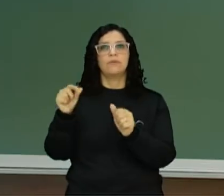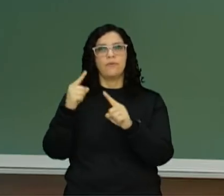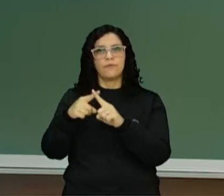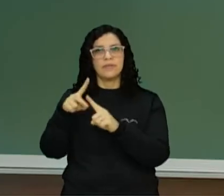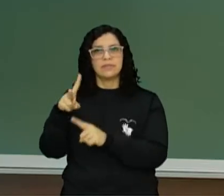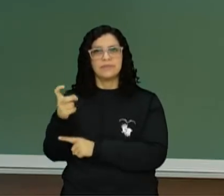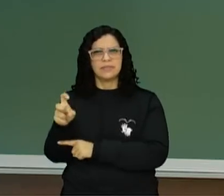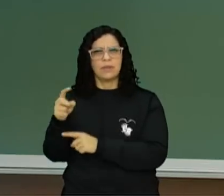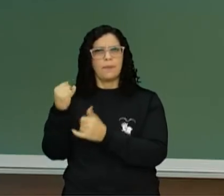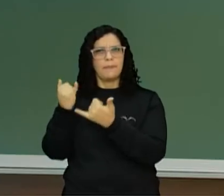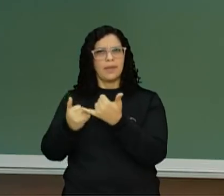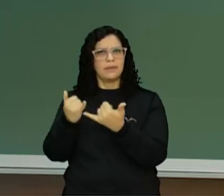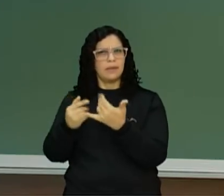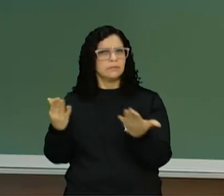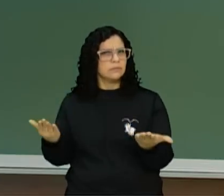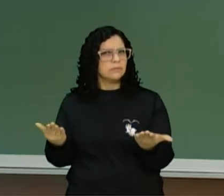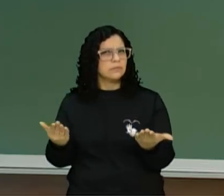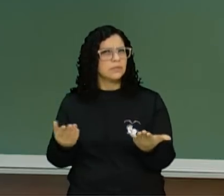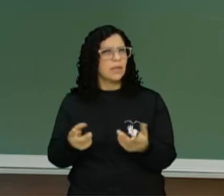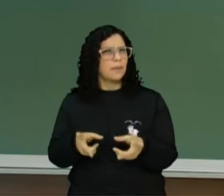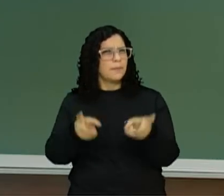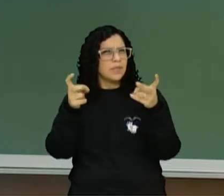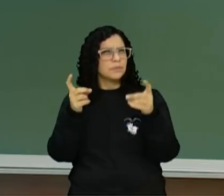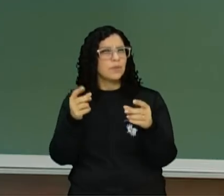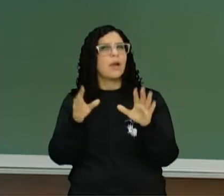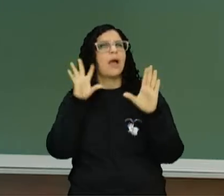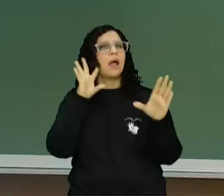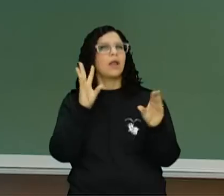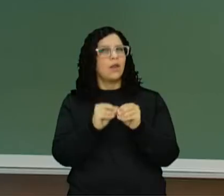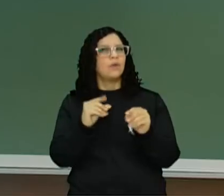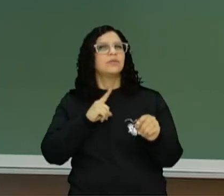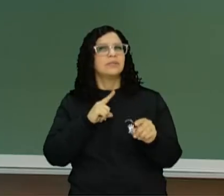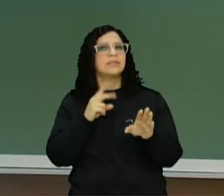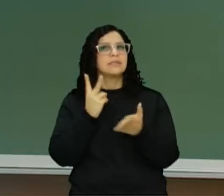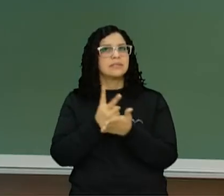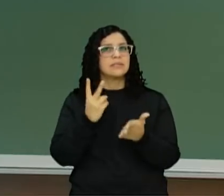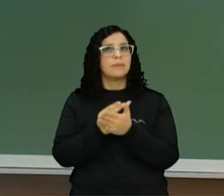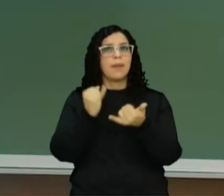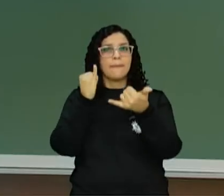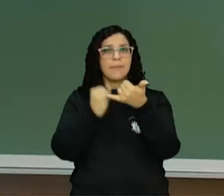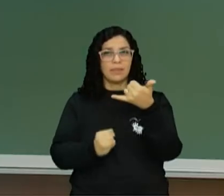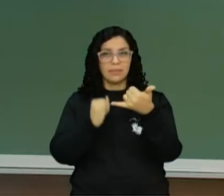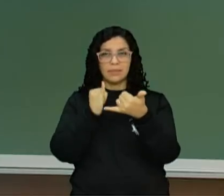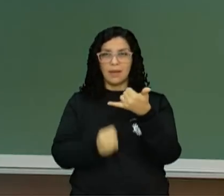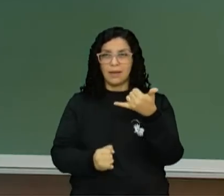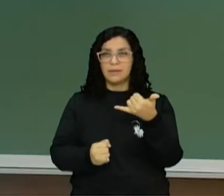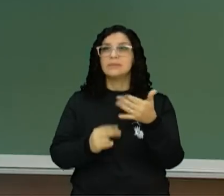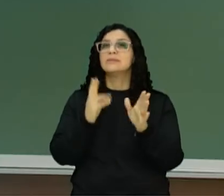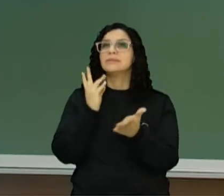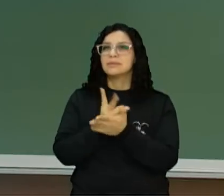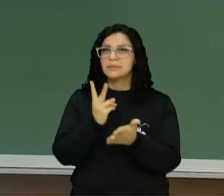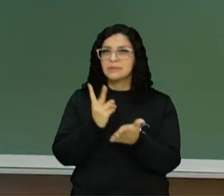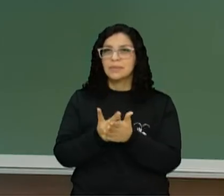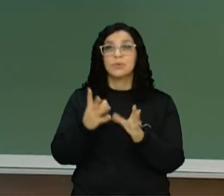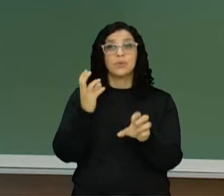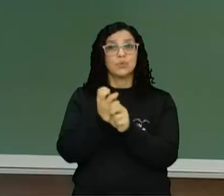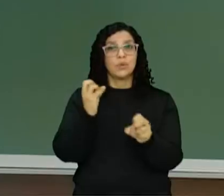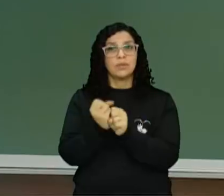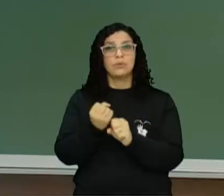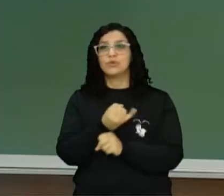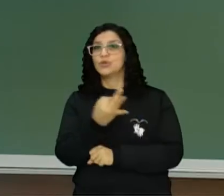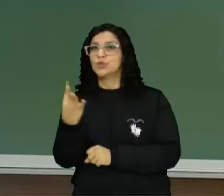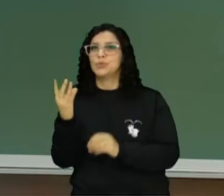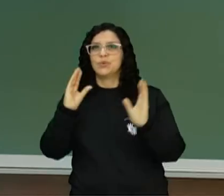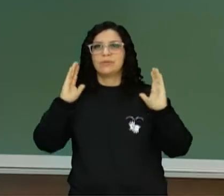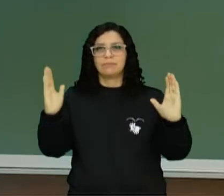eu multiplico por 25. Conseguimos achar uma lógica aí. Vai multiplicar sempre pela metade da quantidade de